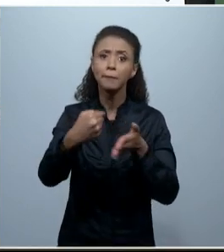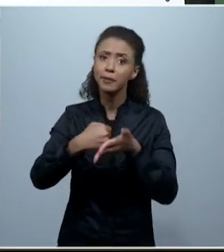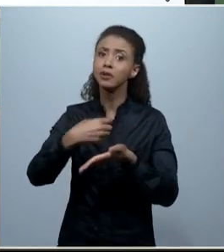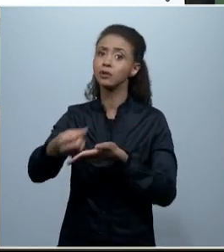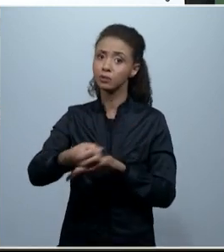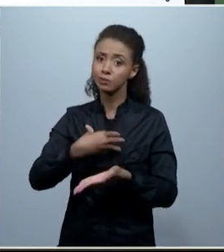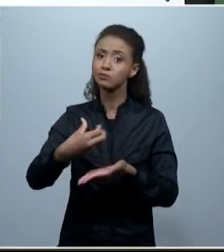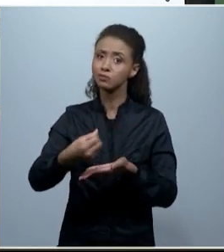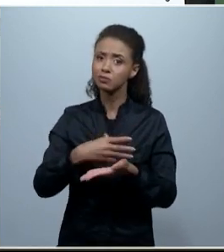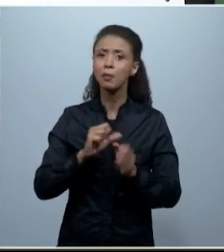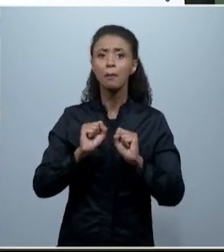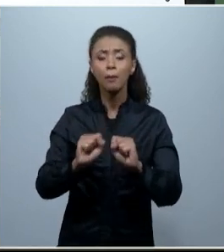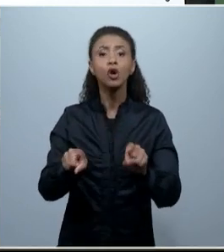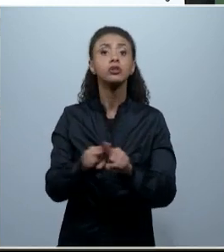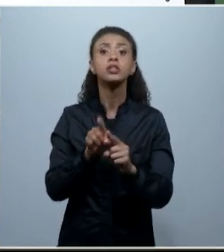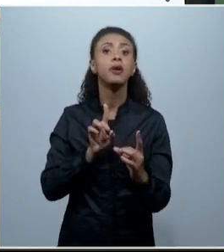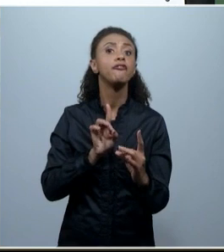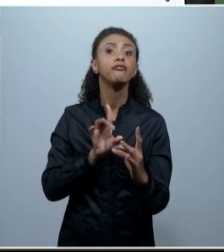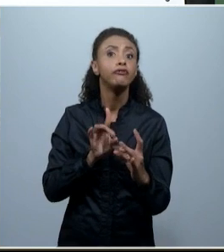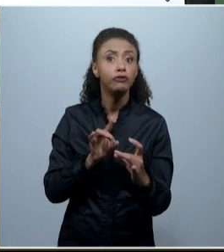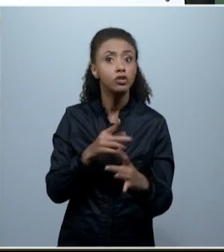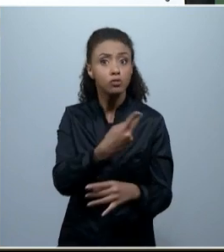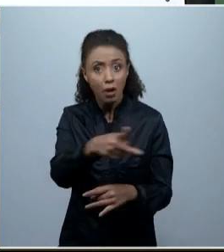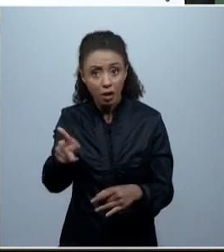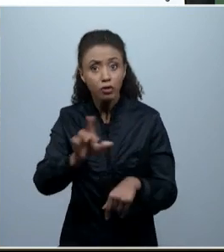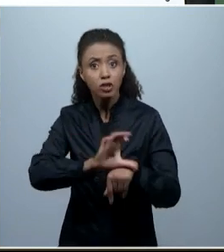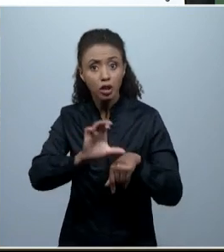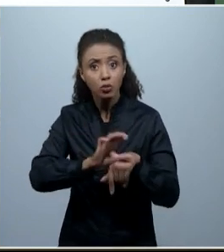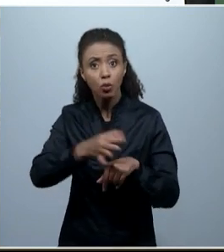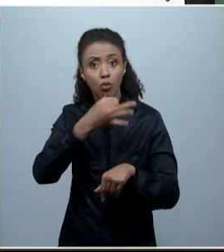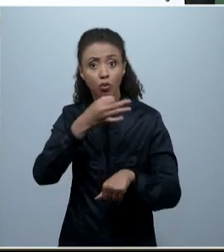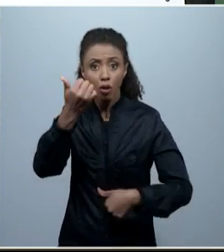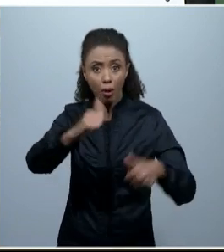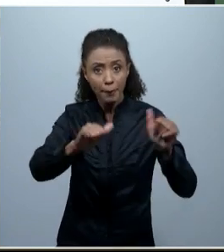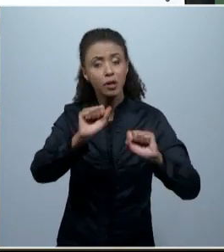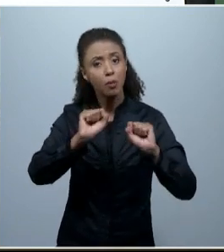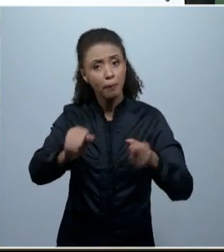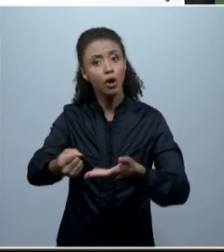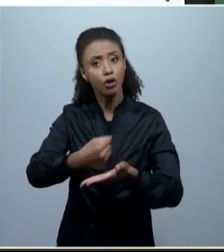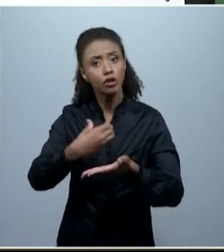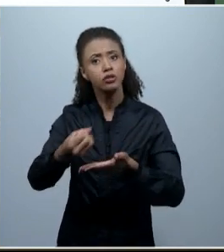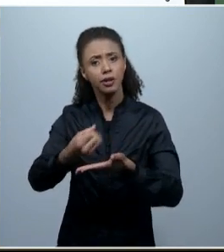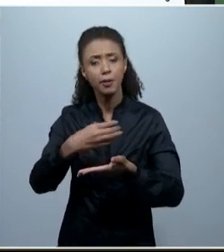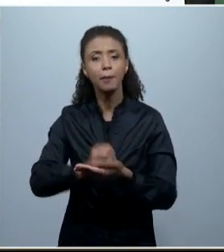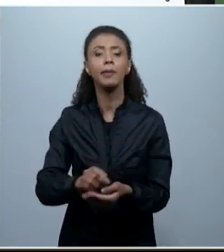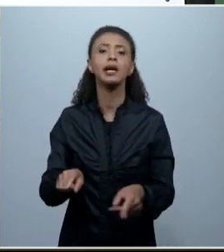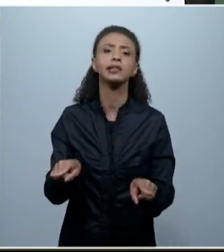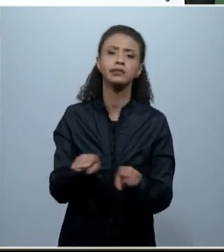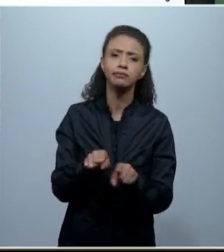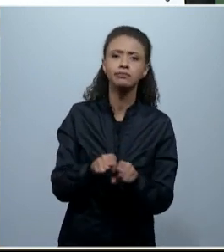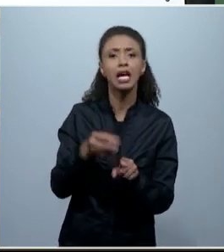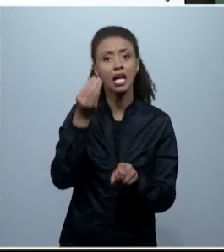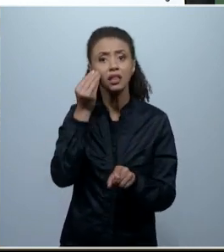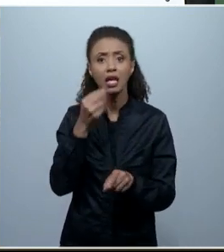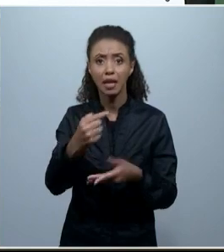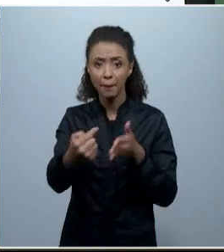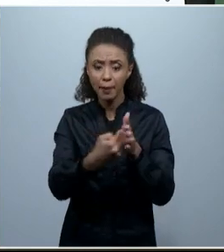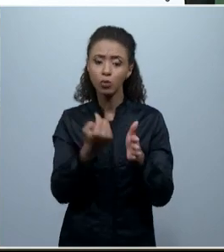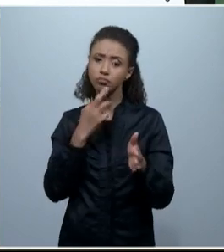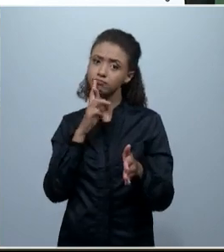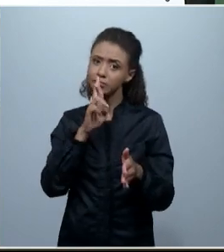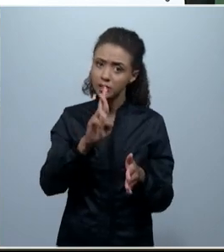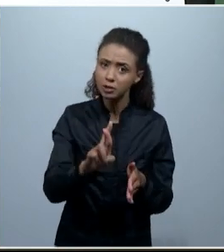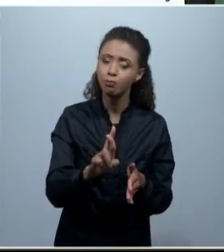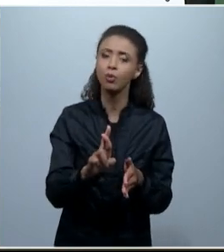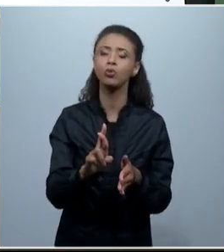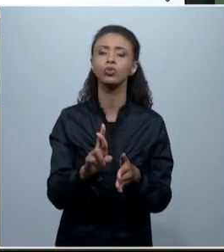feedback de vocês sobre o curso que a gente também vai vai tentar responder às perguntas e conversar sobre o curso da jóia